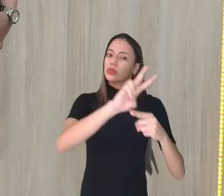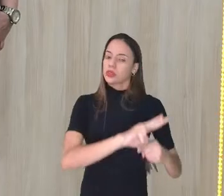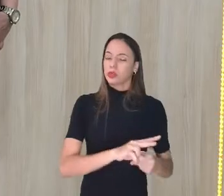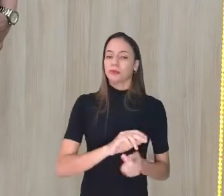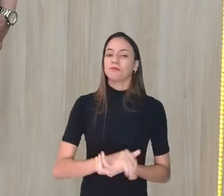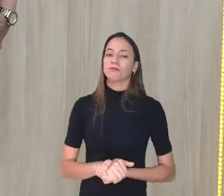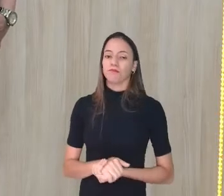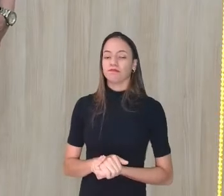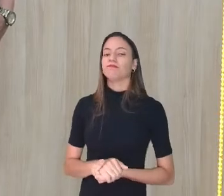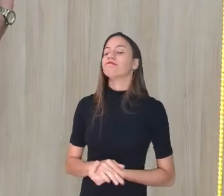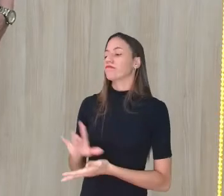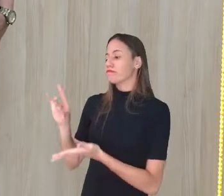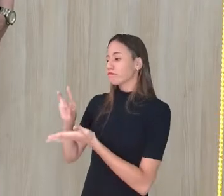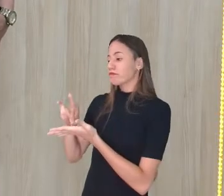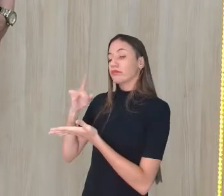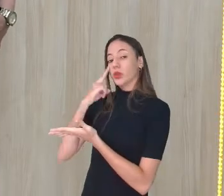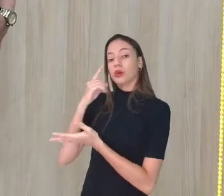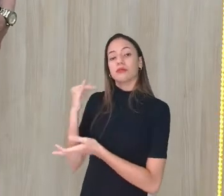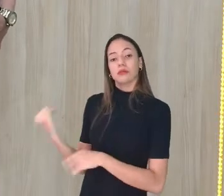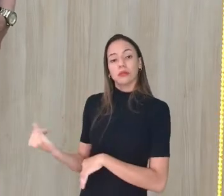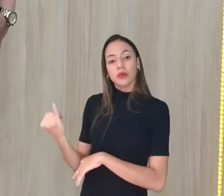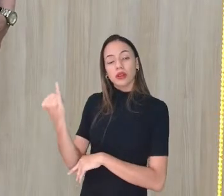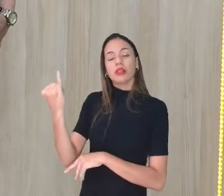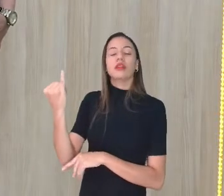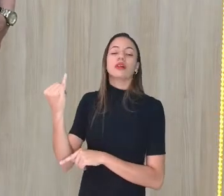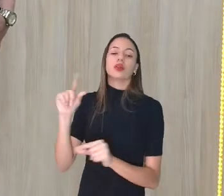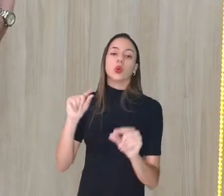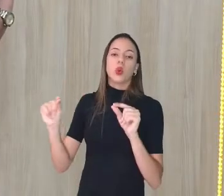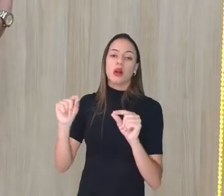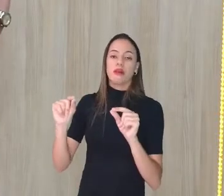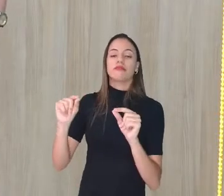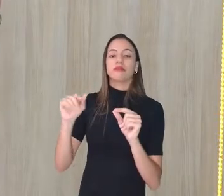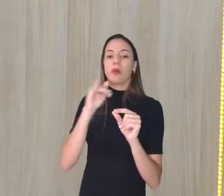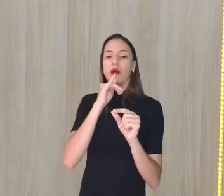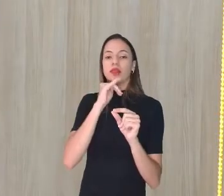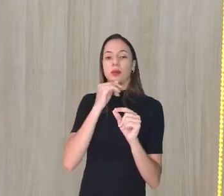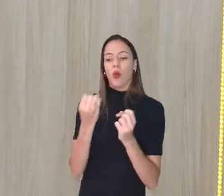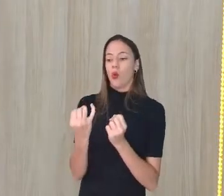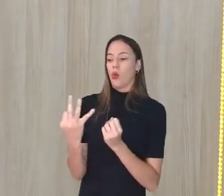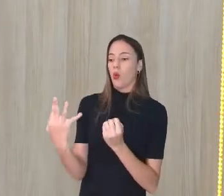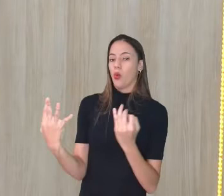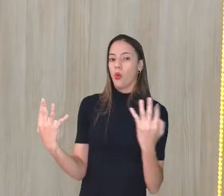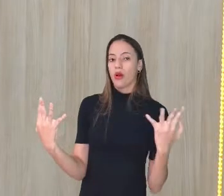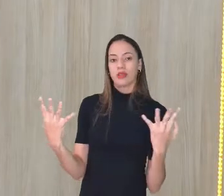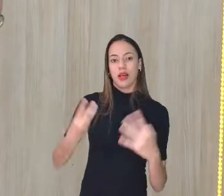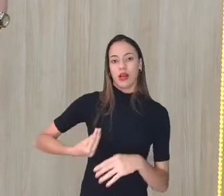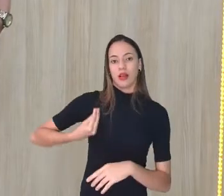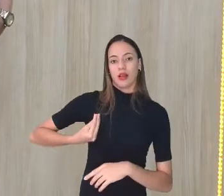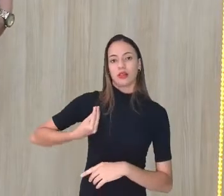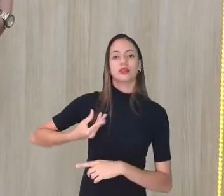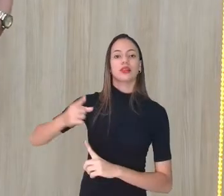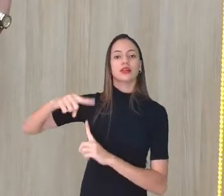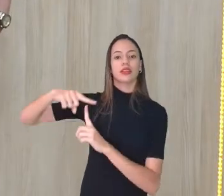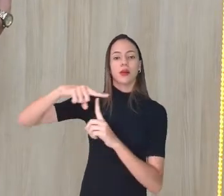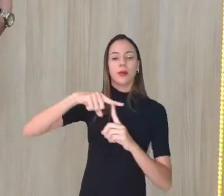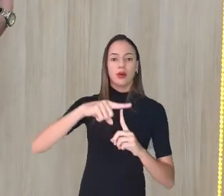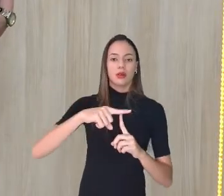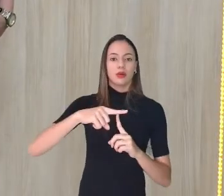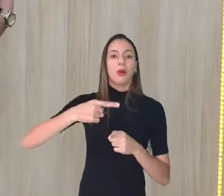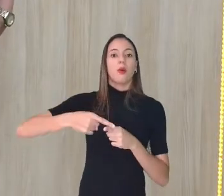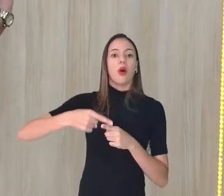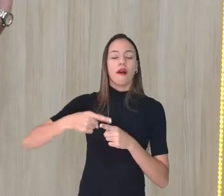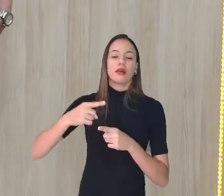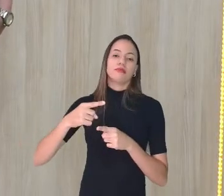E não só importante na perspectiva de número de espécies, né, que a gente tem por conta da